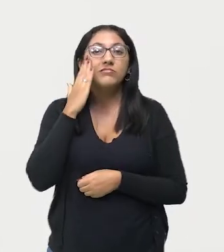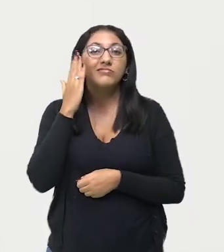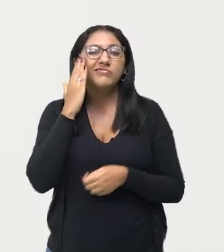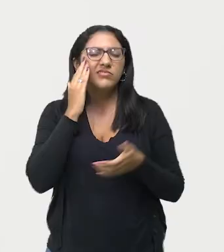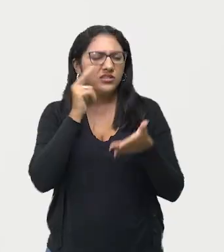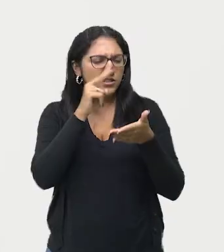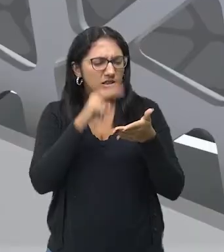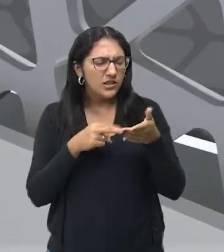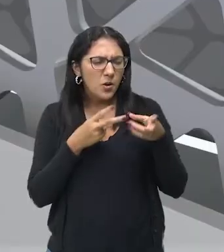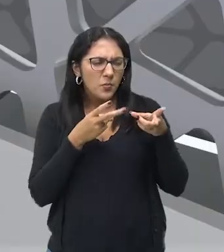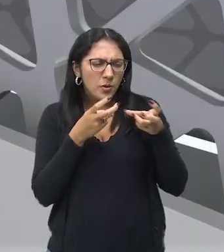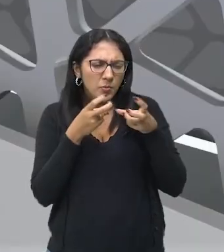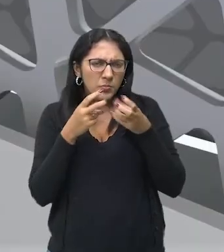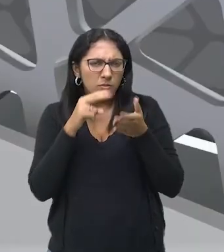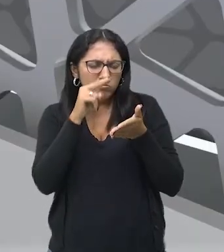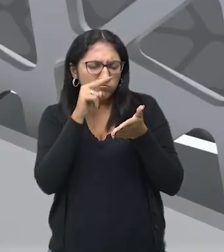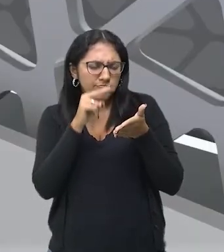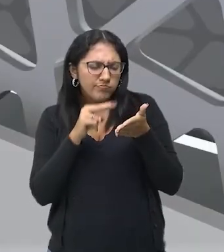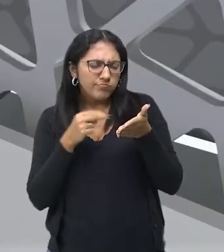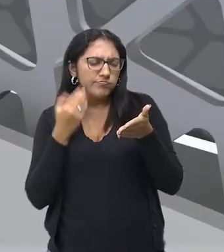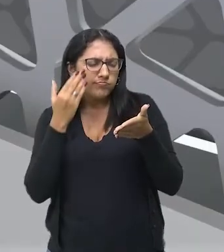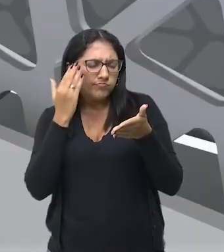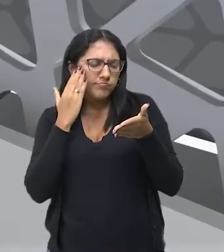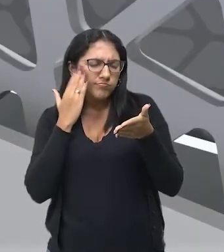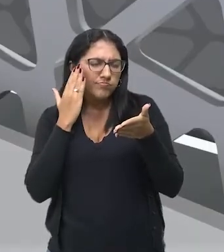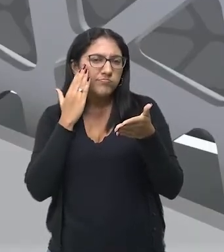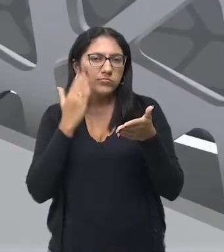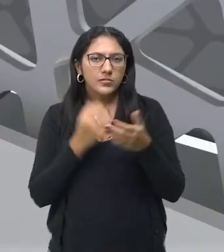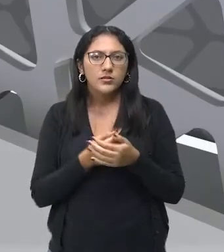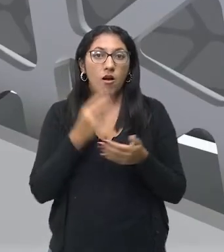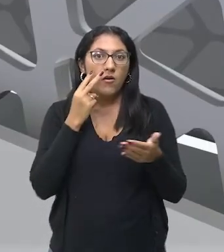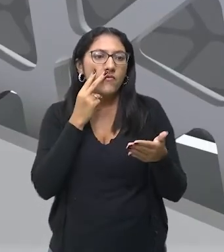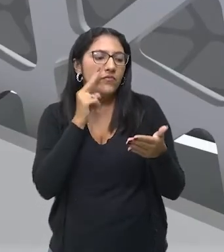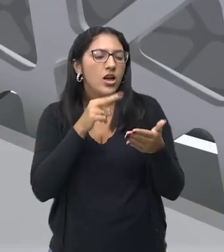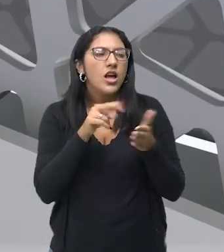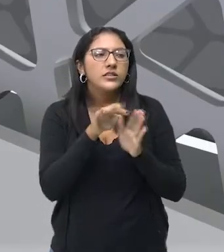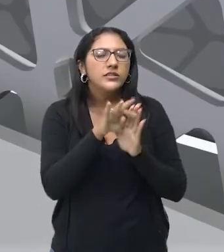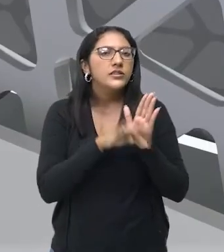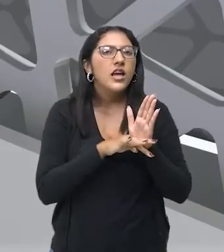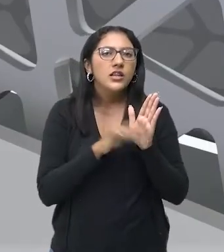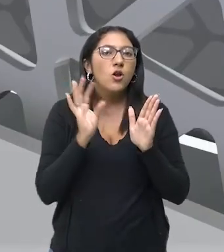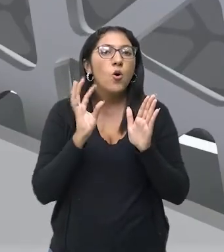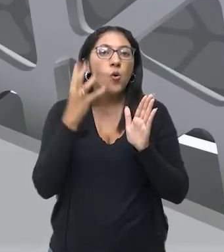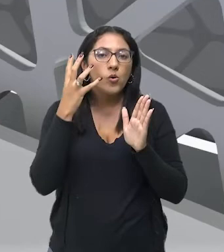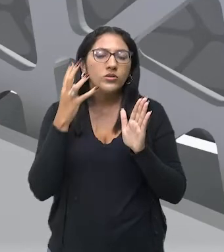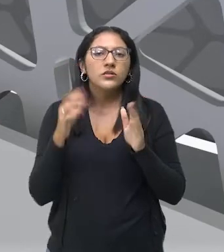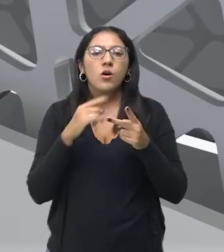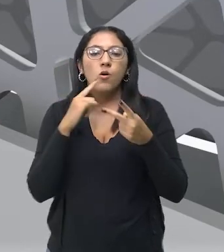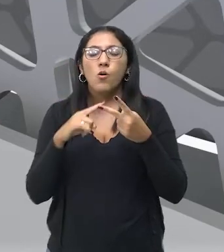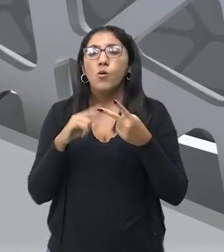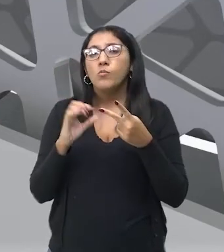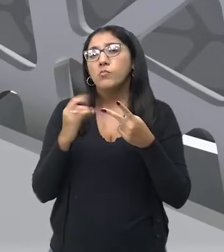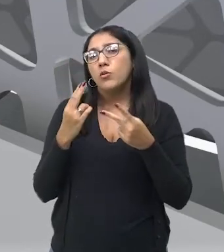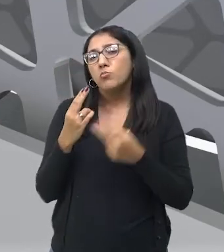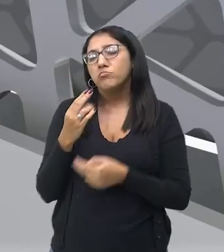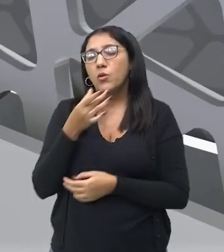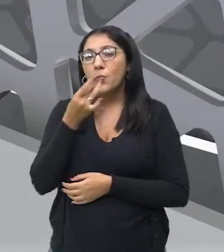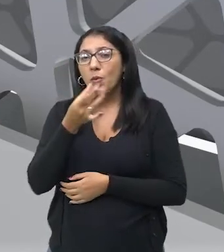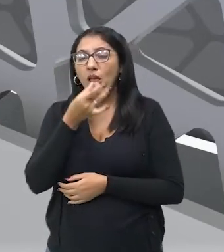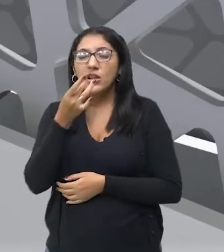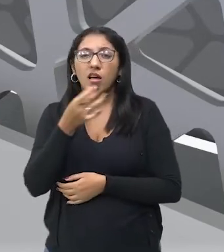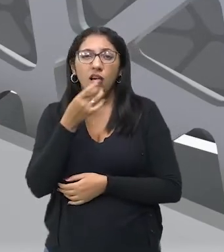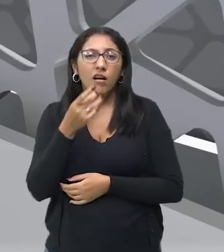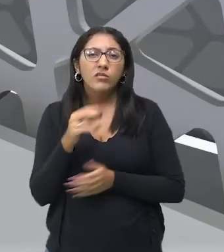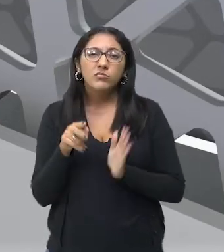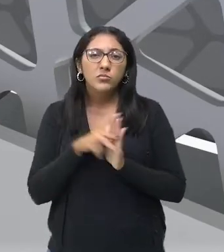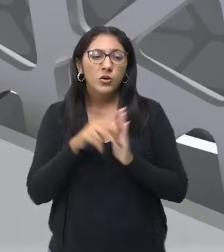e observar quando a gente tem no texto uma informação, um fato efetivo, e quando a gente tem uma opinião sobre